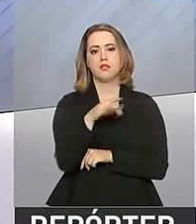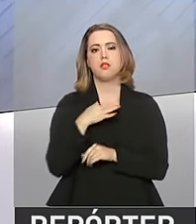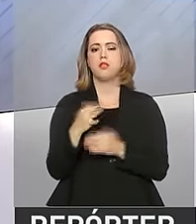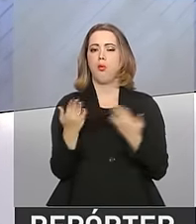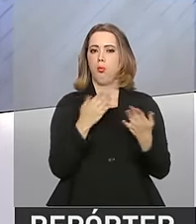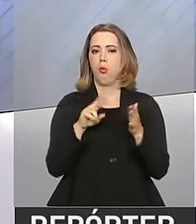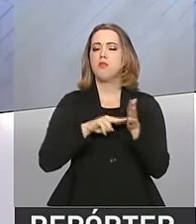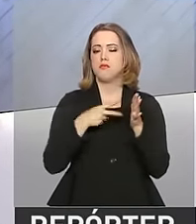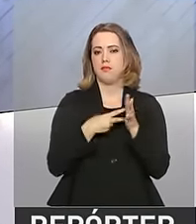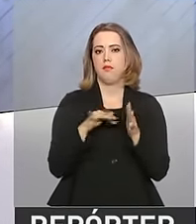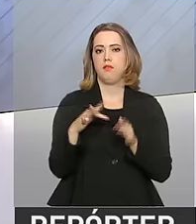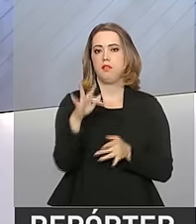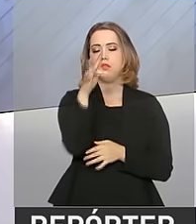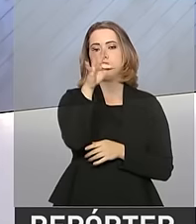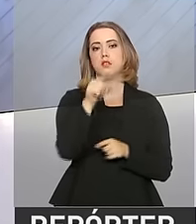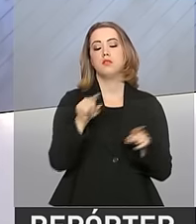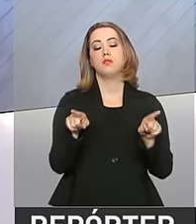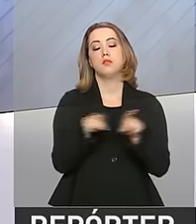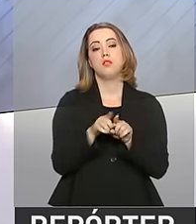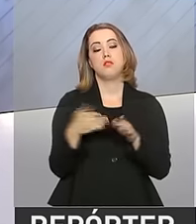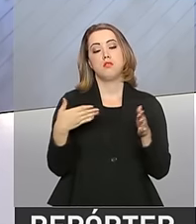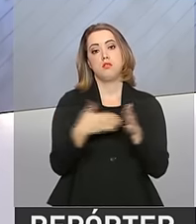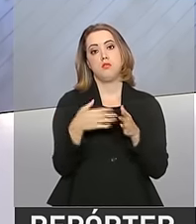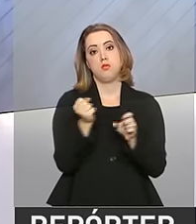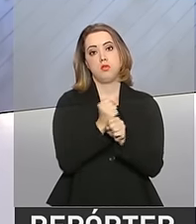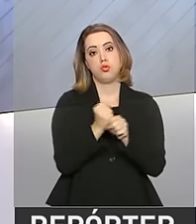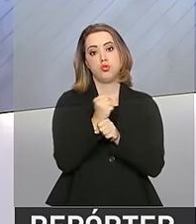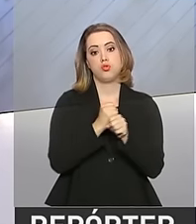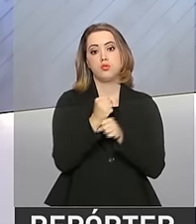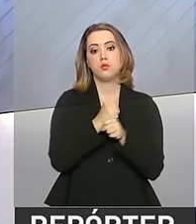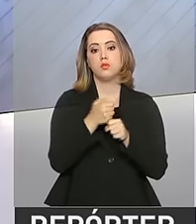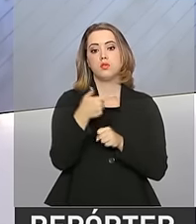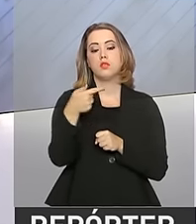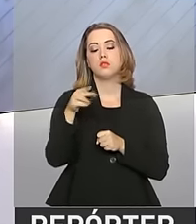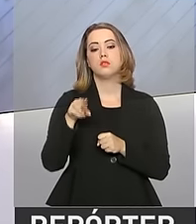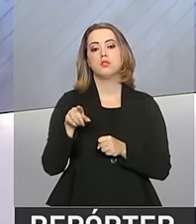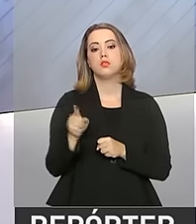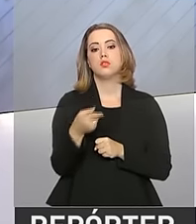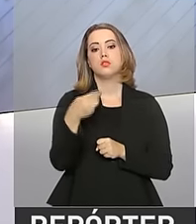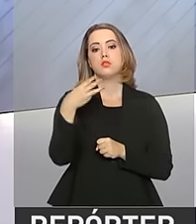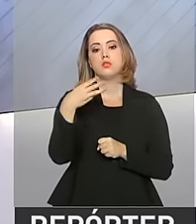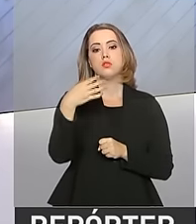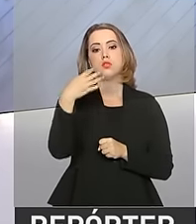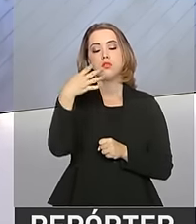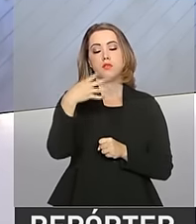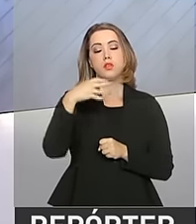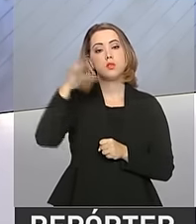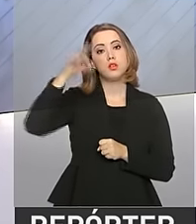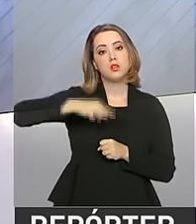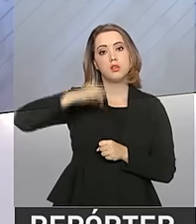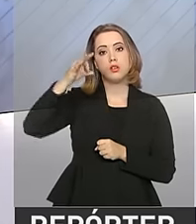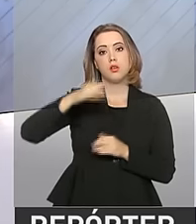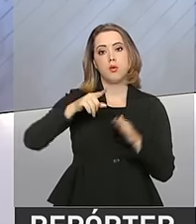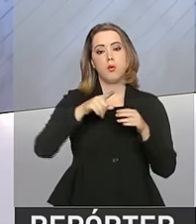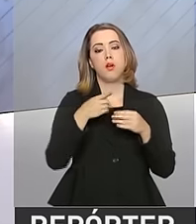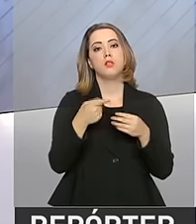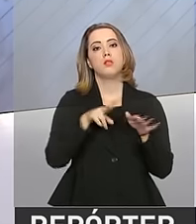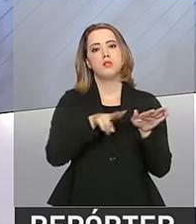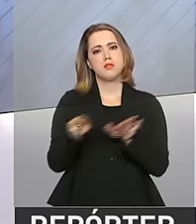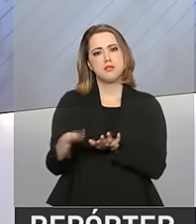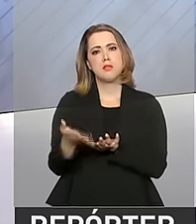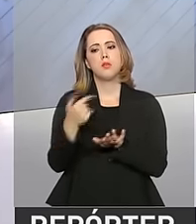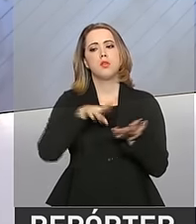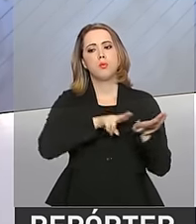inflação oficial chegasse ao fim do ano em 7,34 por. na semana passada o índice caiu para